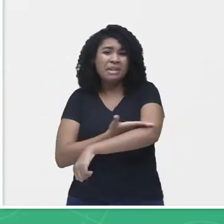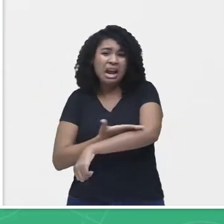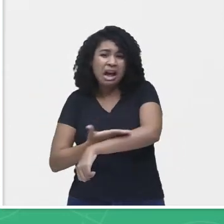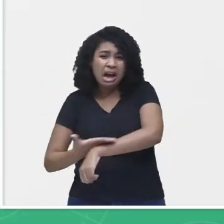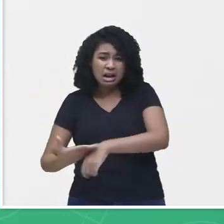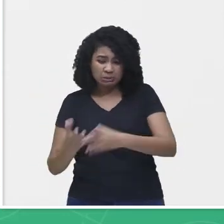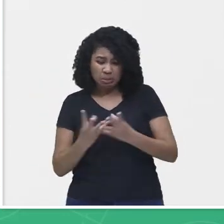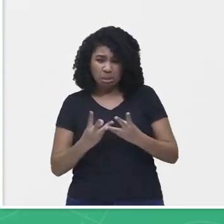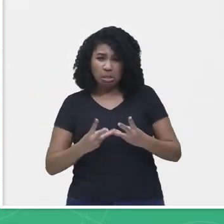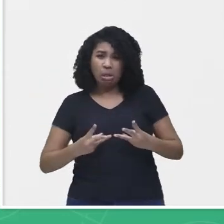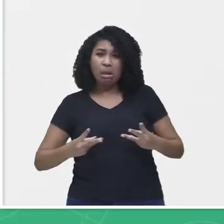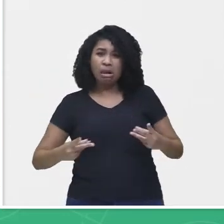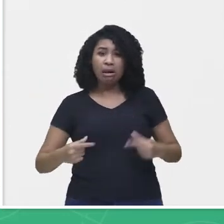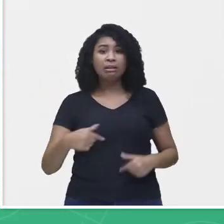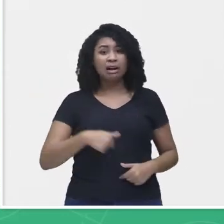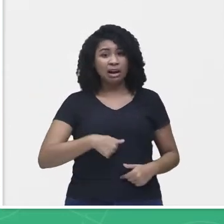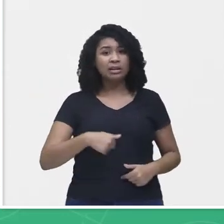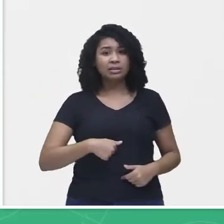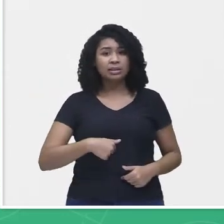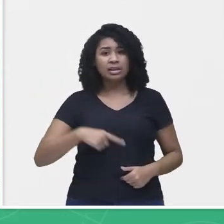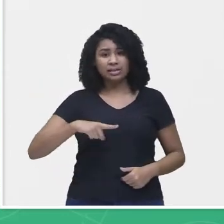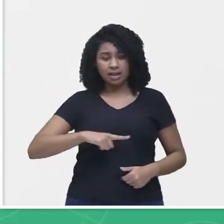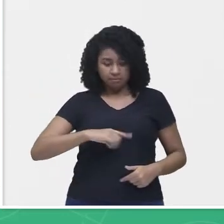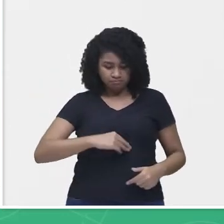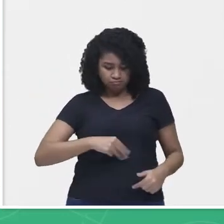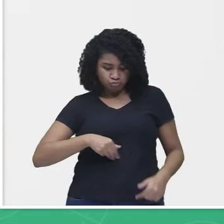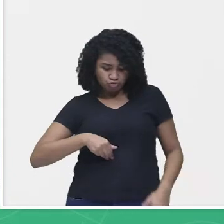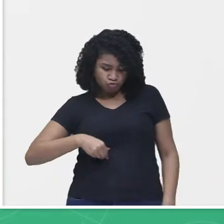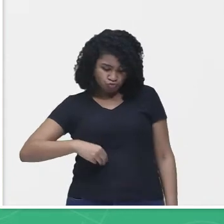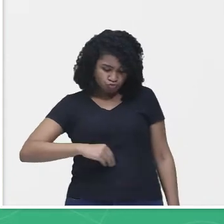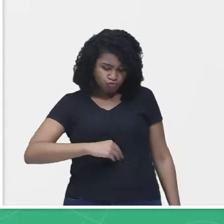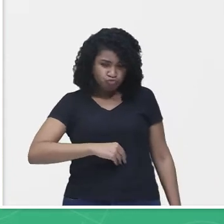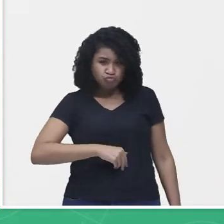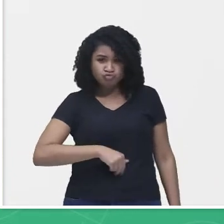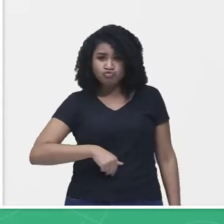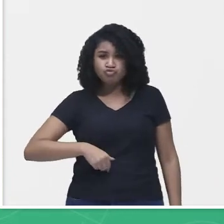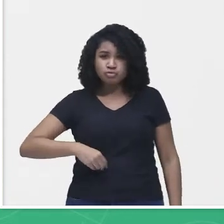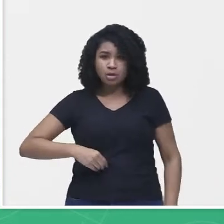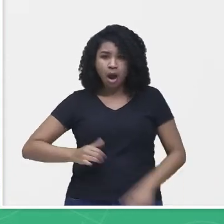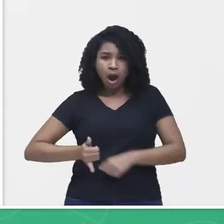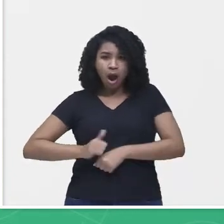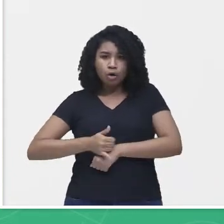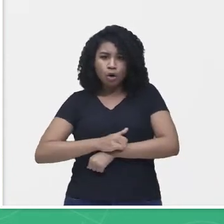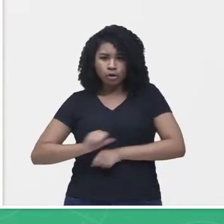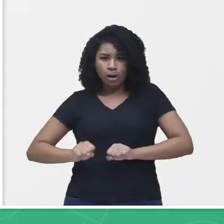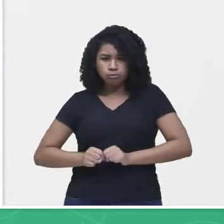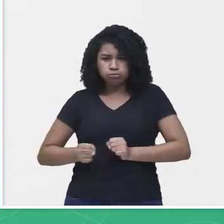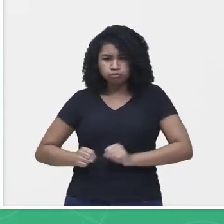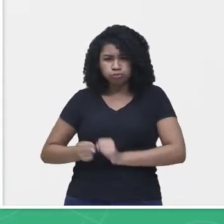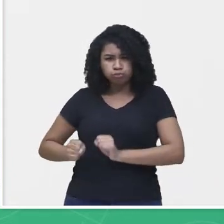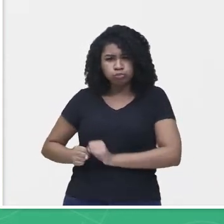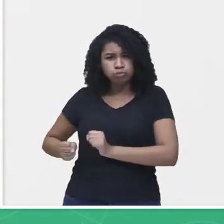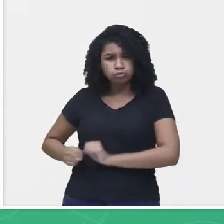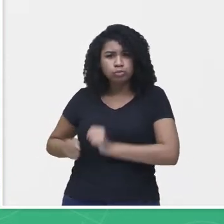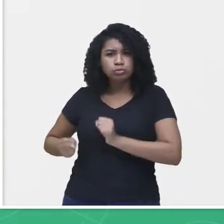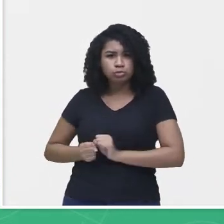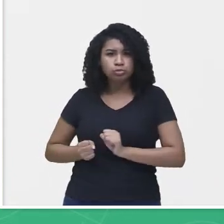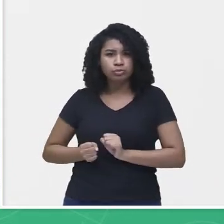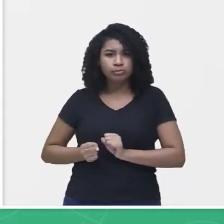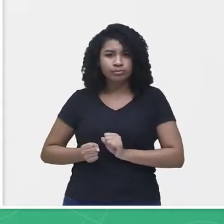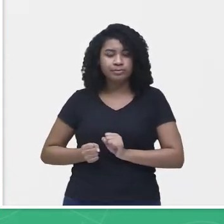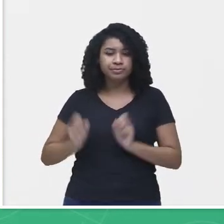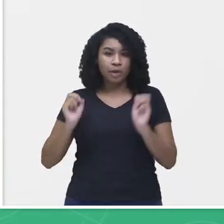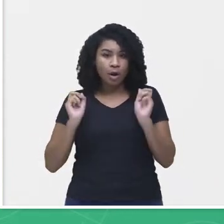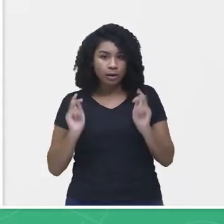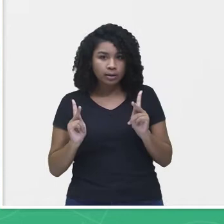armazenada na vesícula biliar, que tem como função a quebra de gordura. E o suco pancreático, que é produzido no